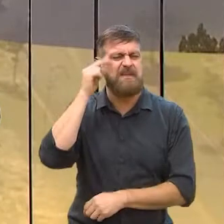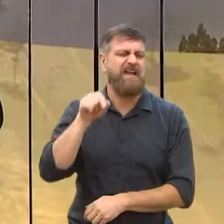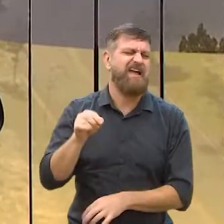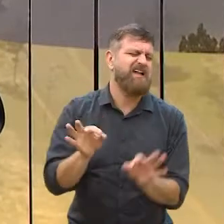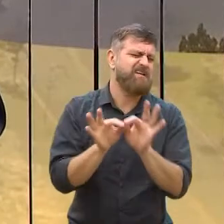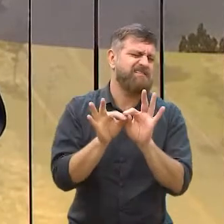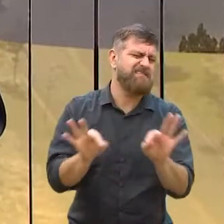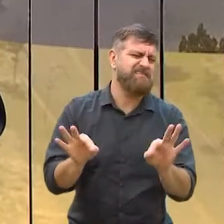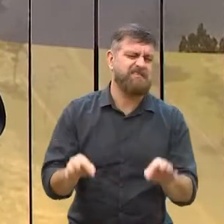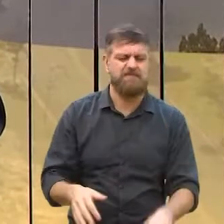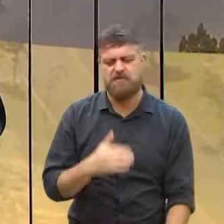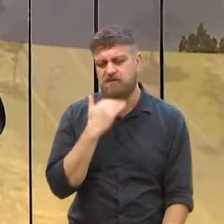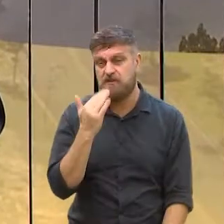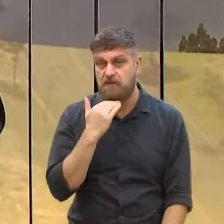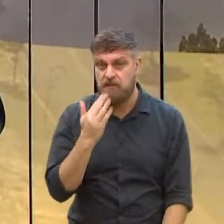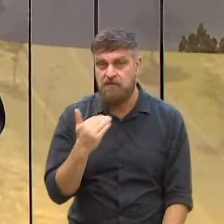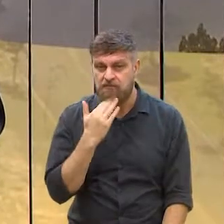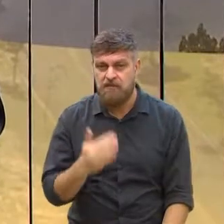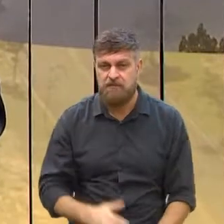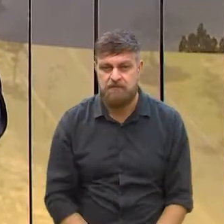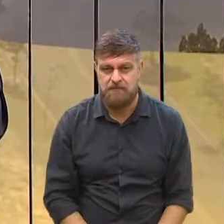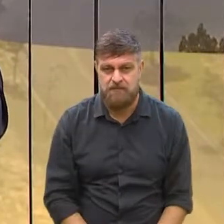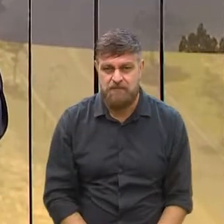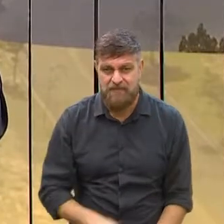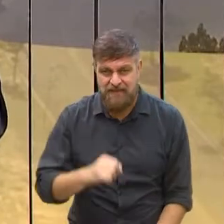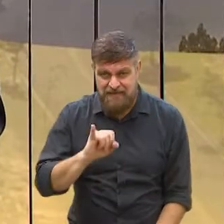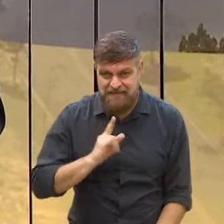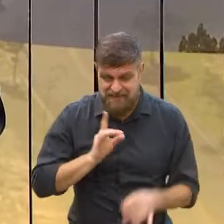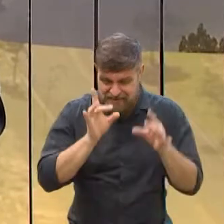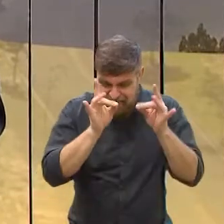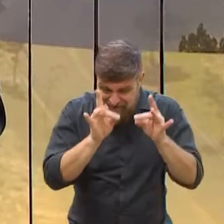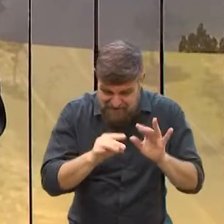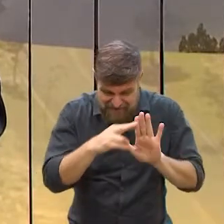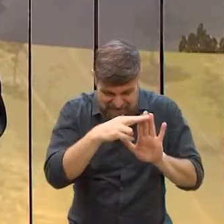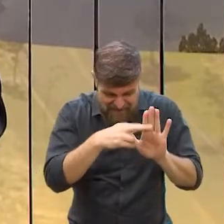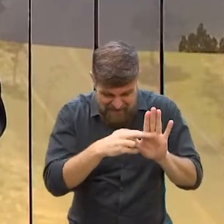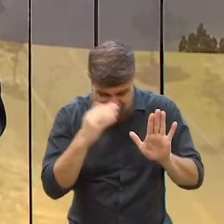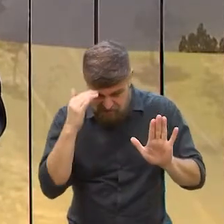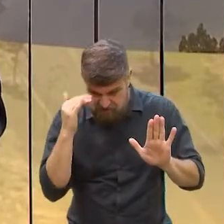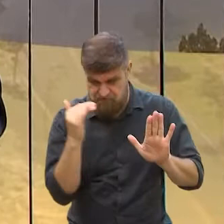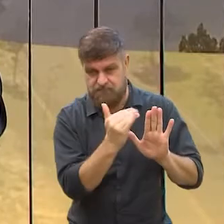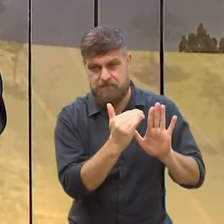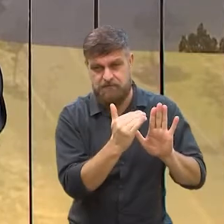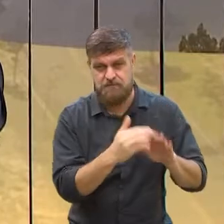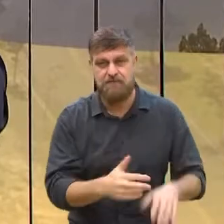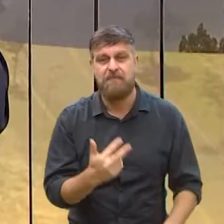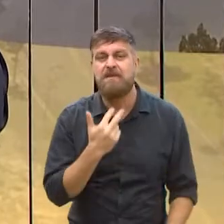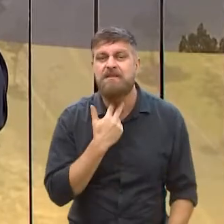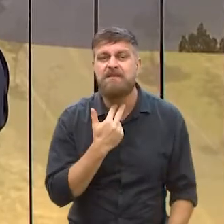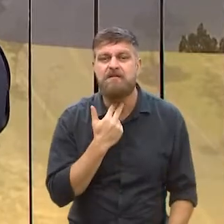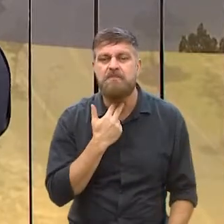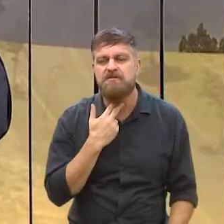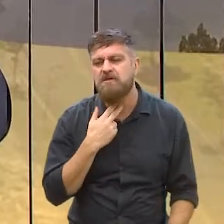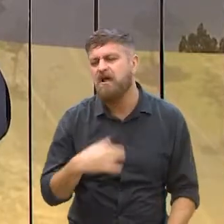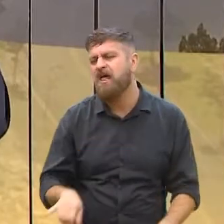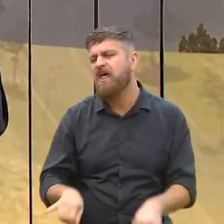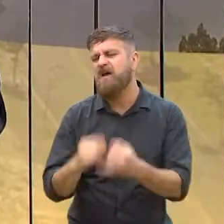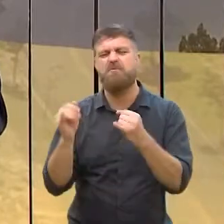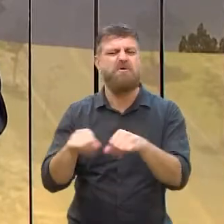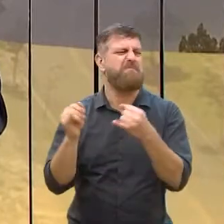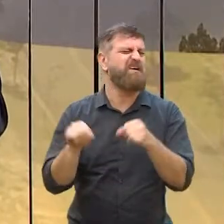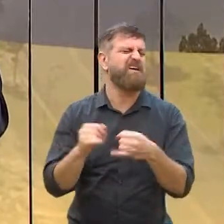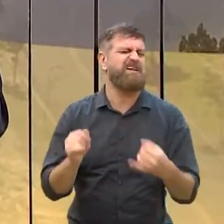simples. Só que esse número é pequeno se você seguir todos os detalhes normatizados. Esse é o detalhe. Não pode banalizar a